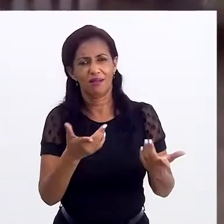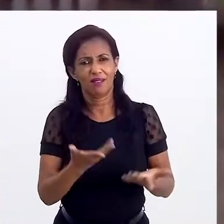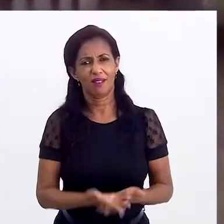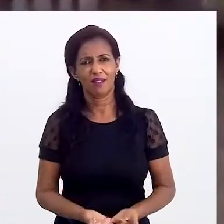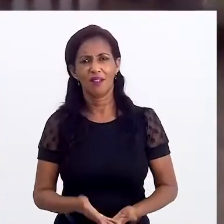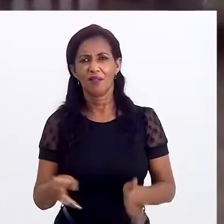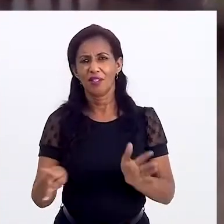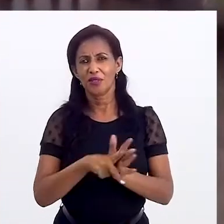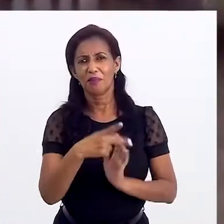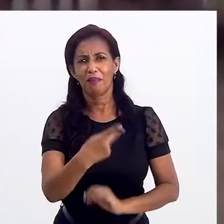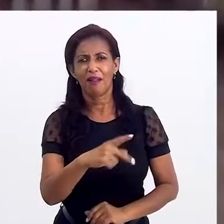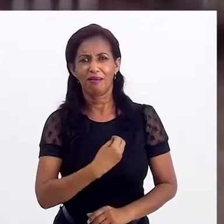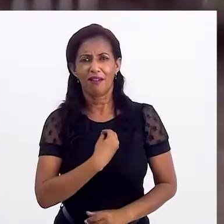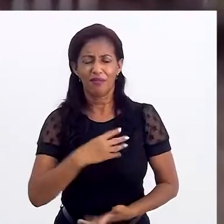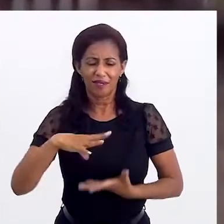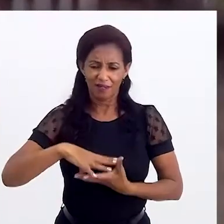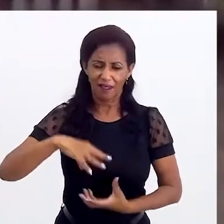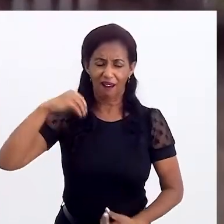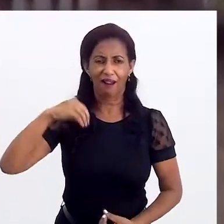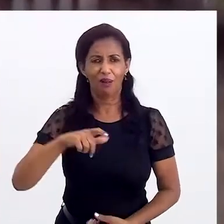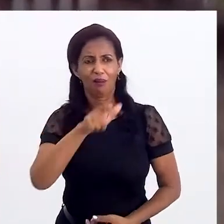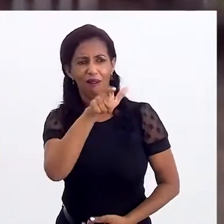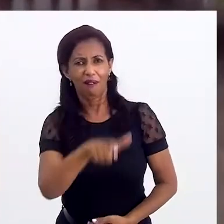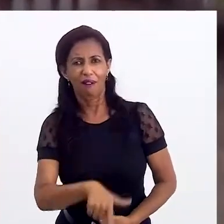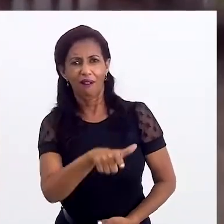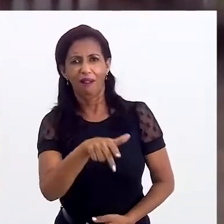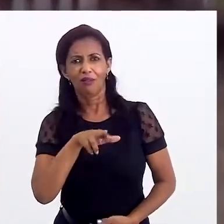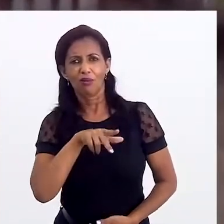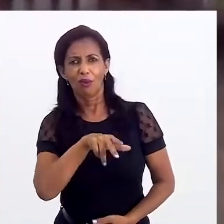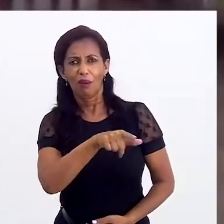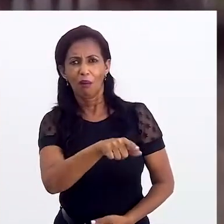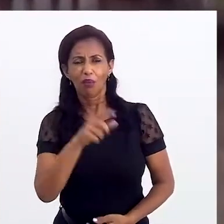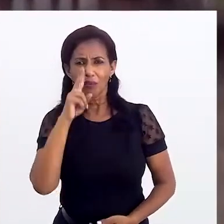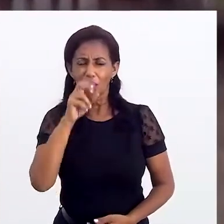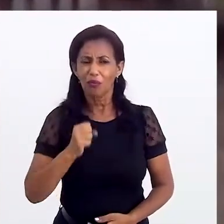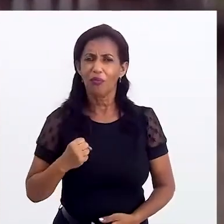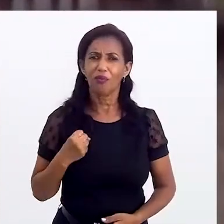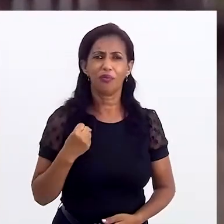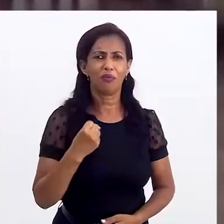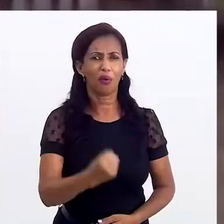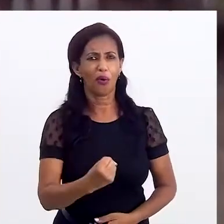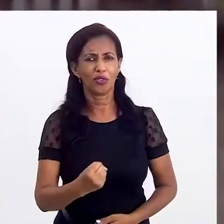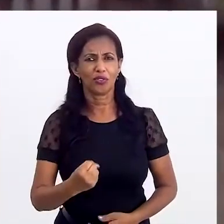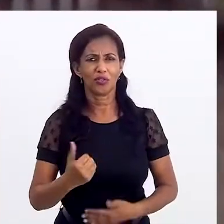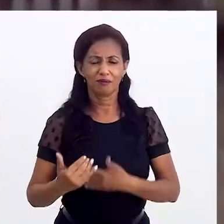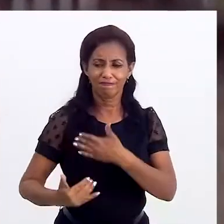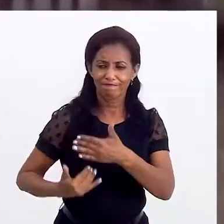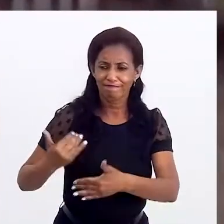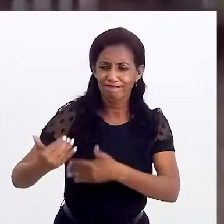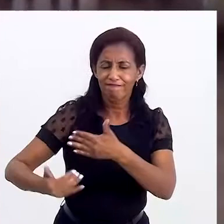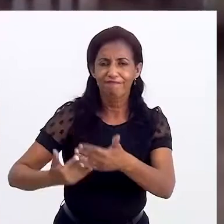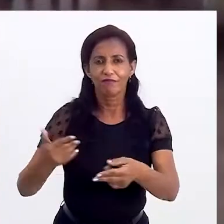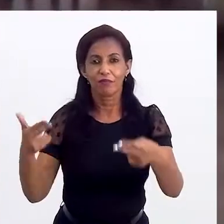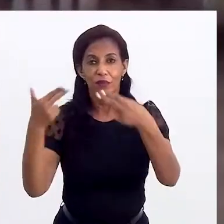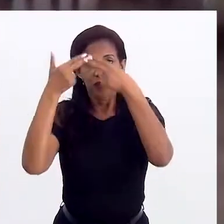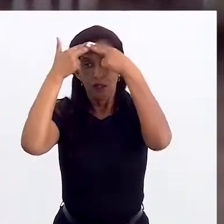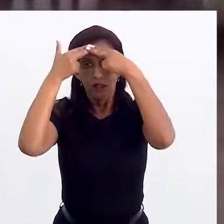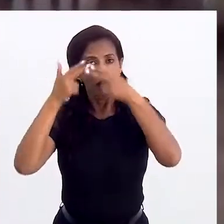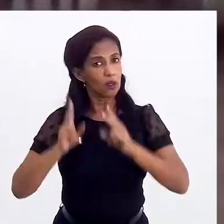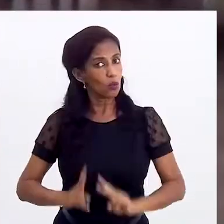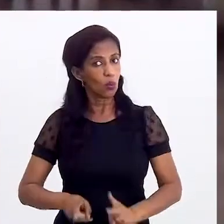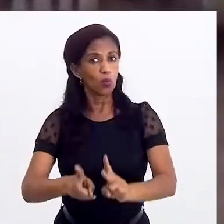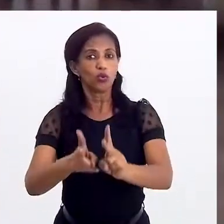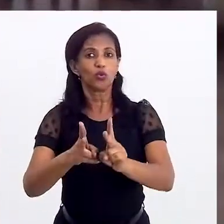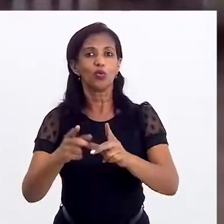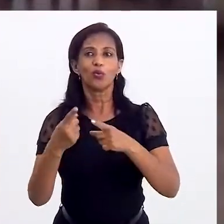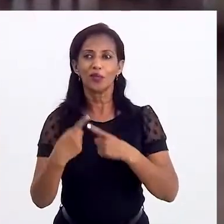sabe? Faz parte da vida, da alma do Cleiton, a música é tão forte que ele passou por esse trauma